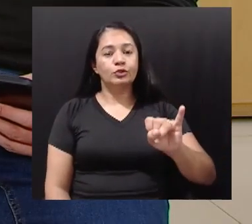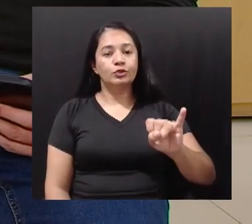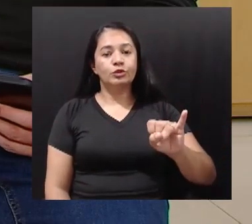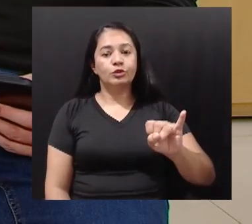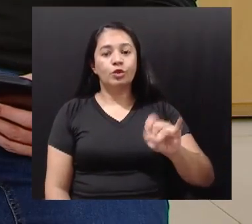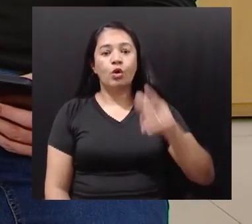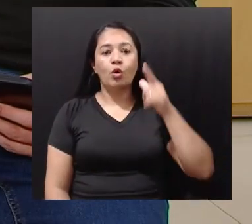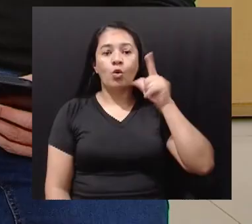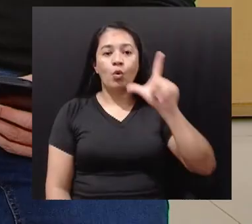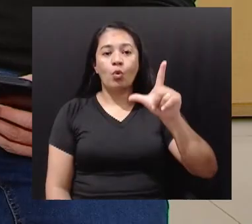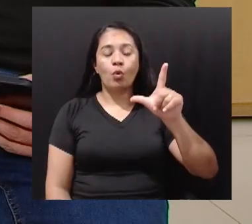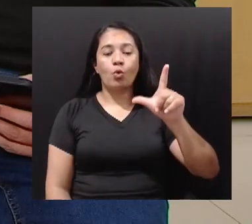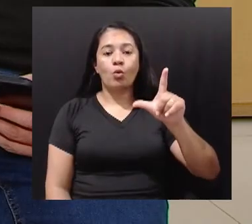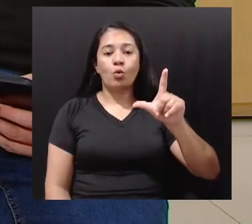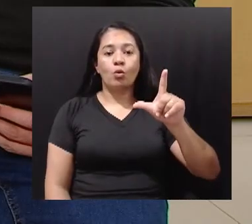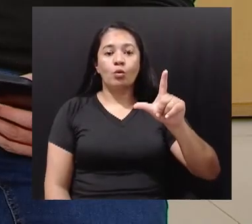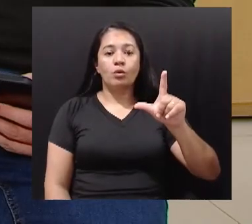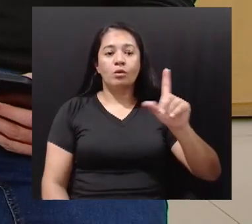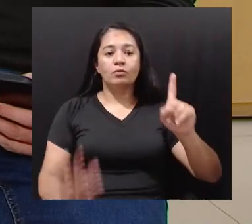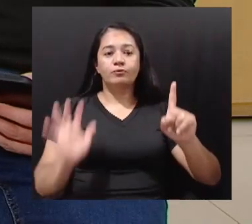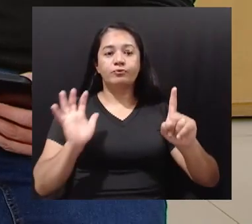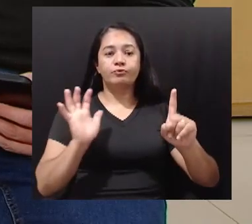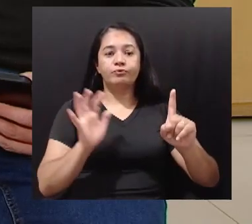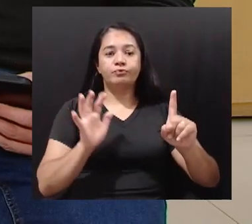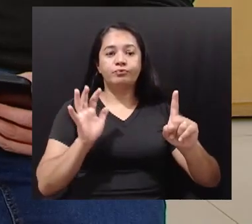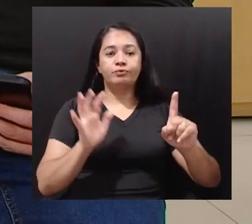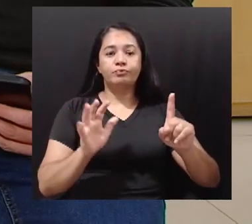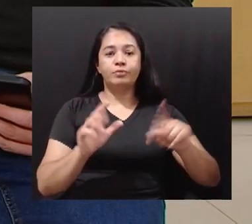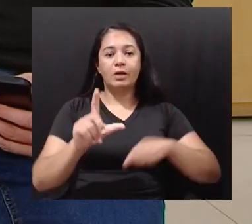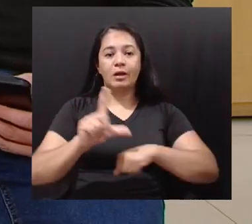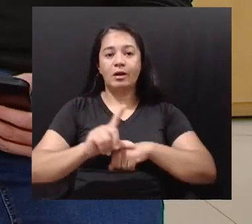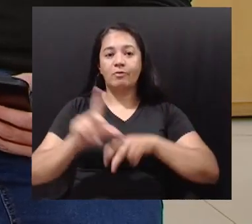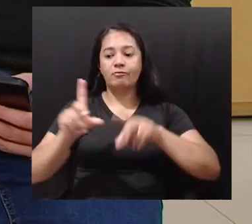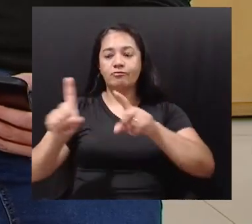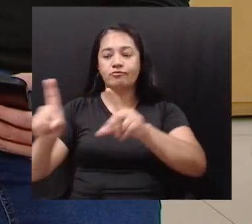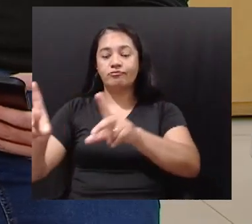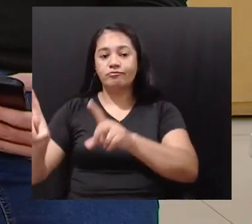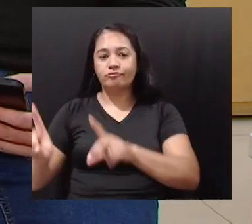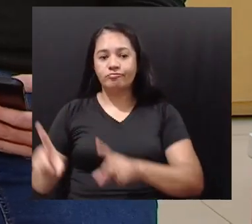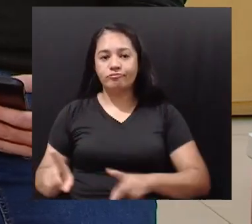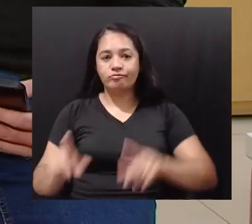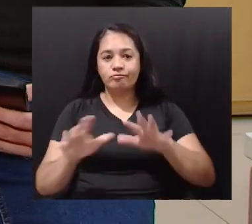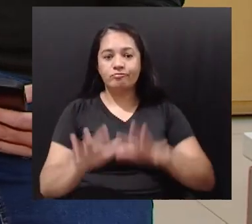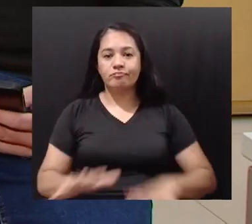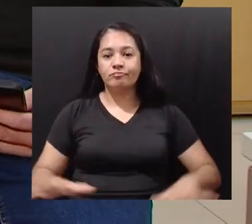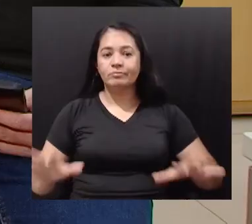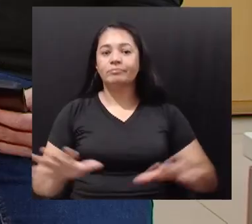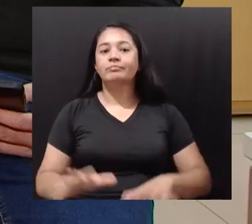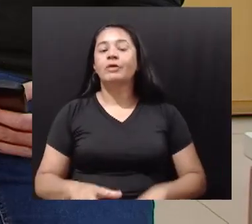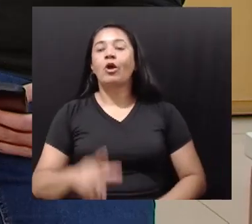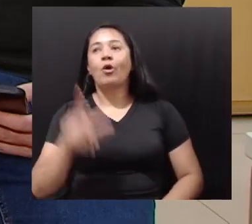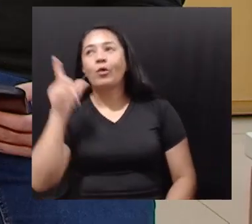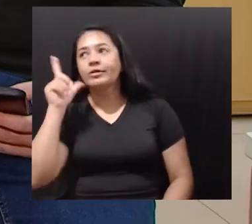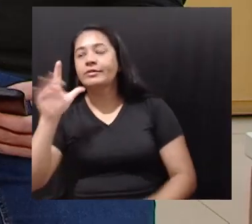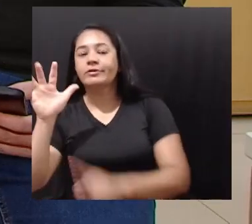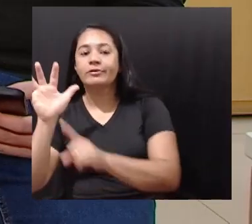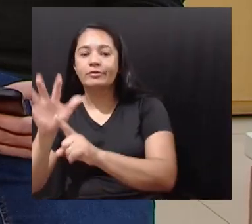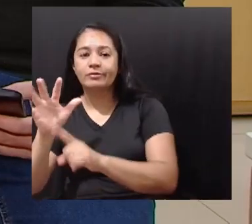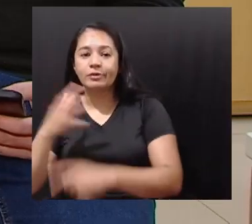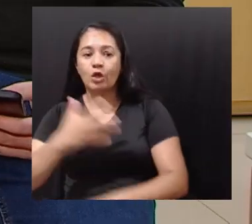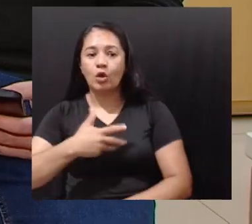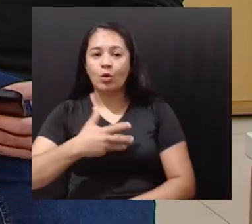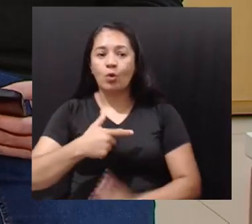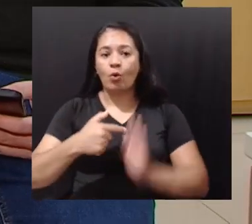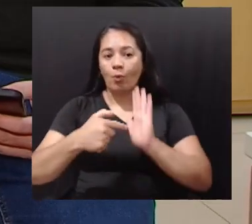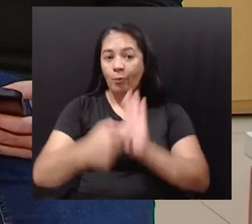ela consegue influenciar no mercado, ela consegue influenciar opiniões, ela consegue influenciar comportamentos.